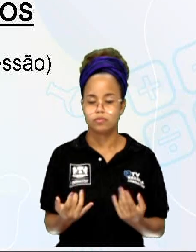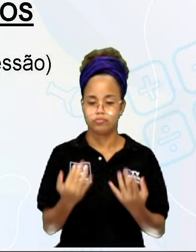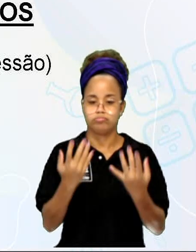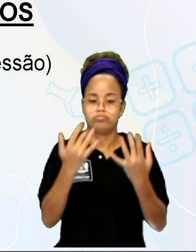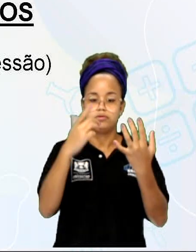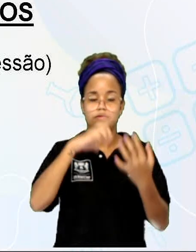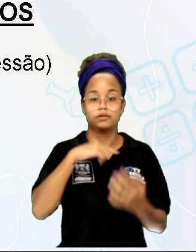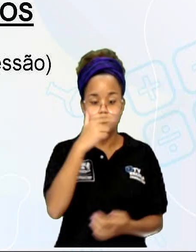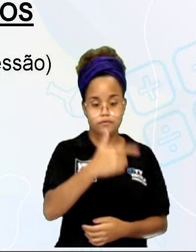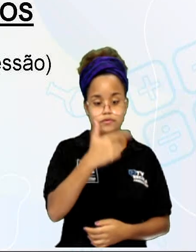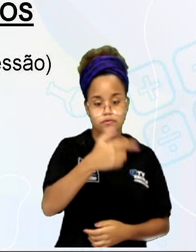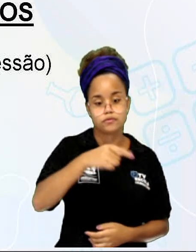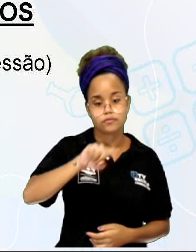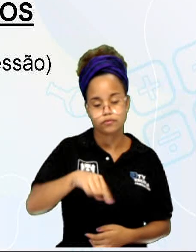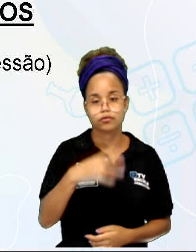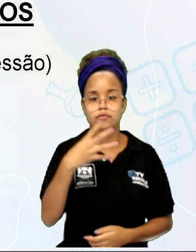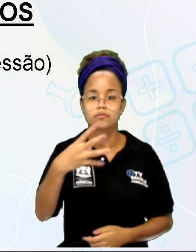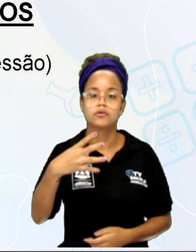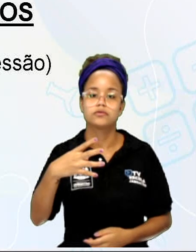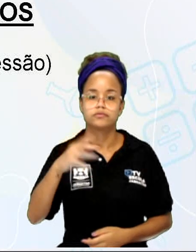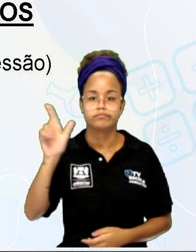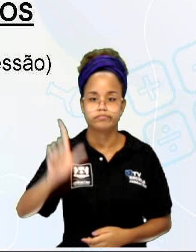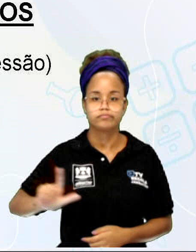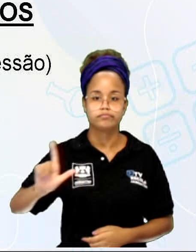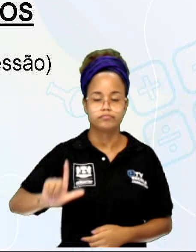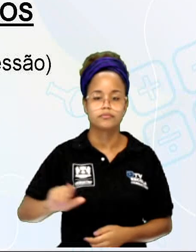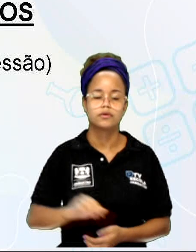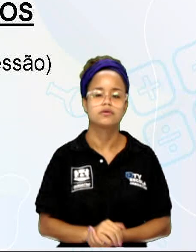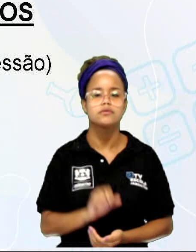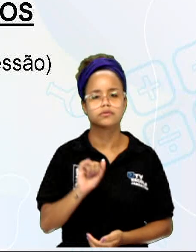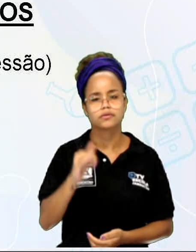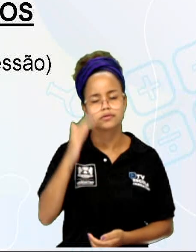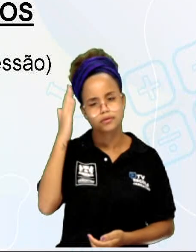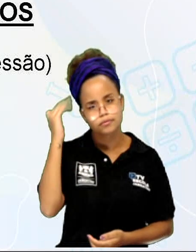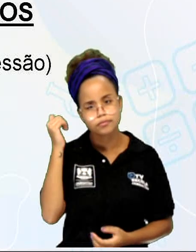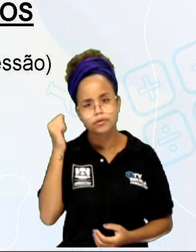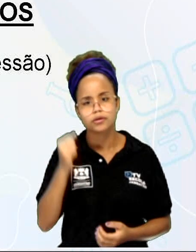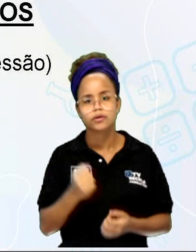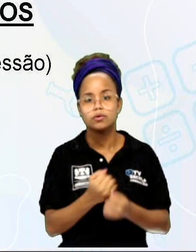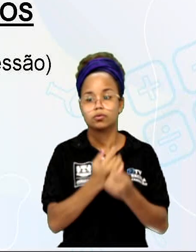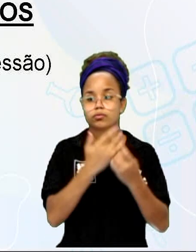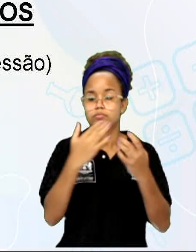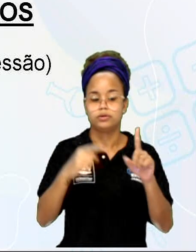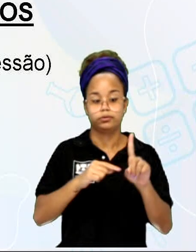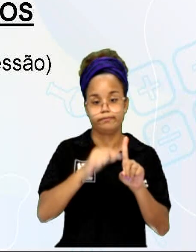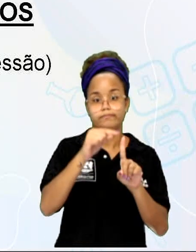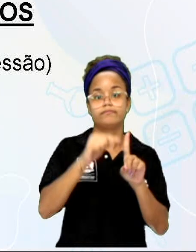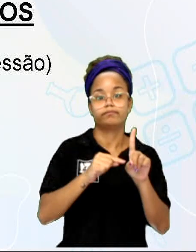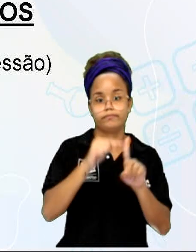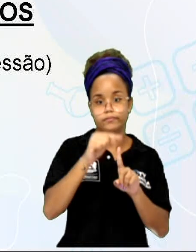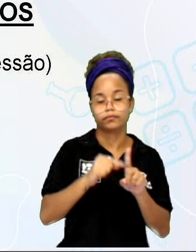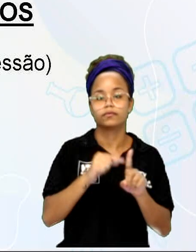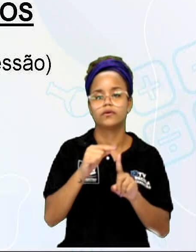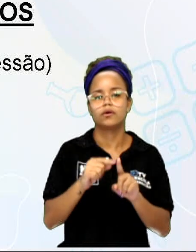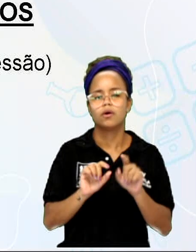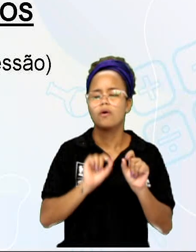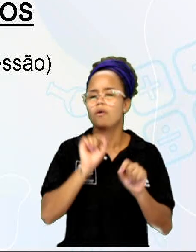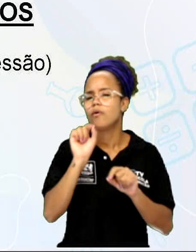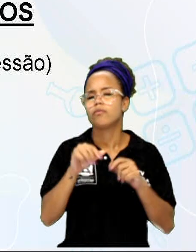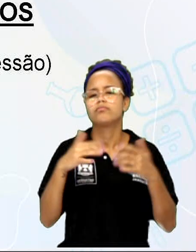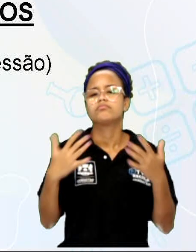22,4 litros. Isso se você considerar as condições normais de temperatura e pressão. Que condições são